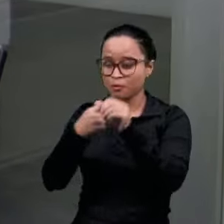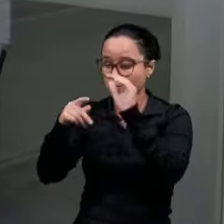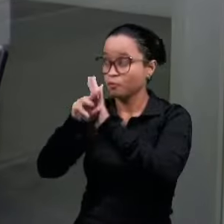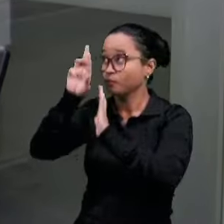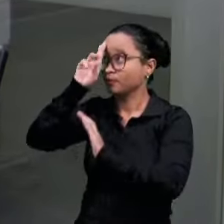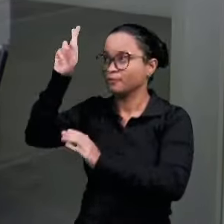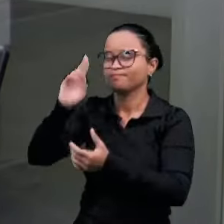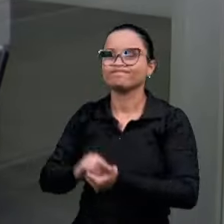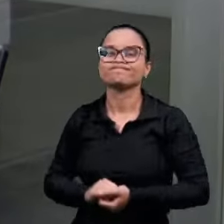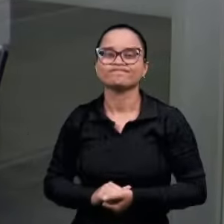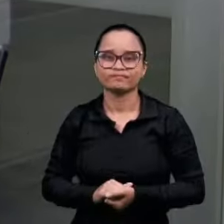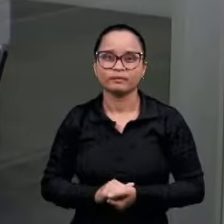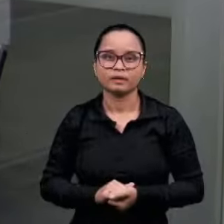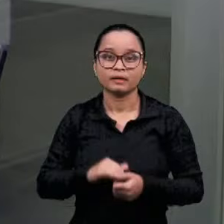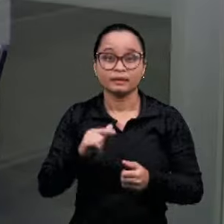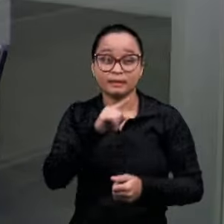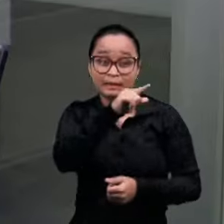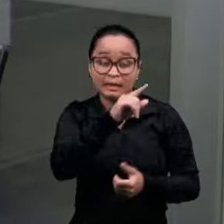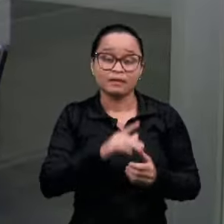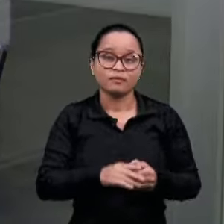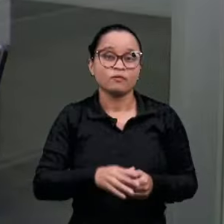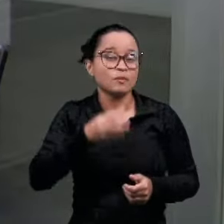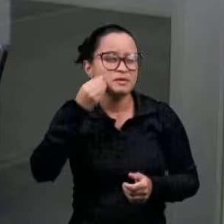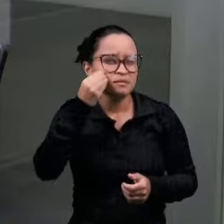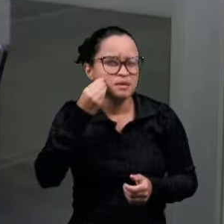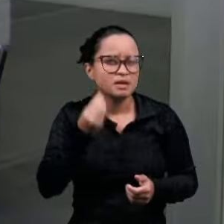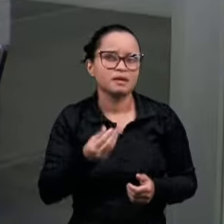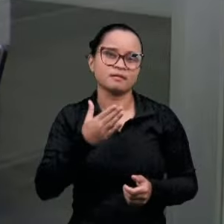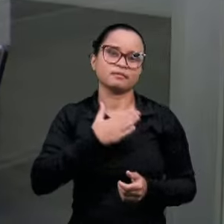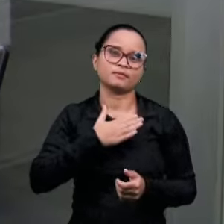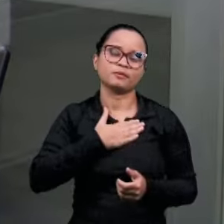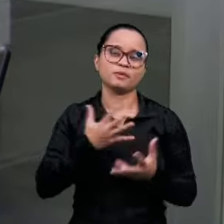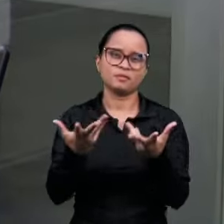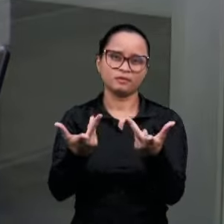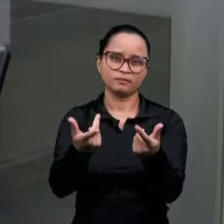para mim uma grande experiência. Eu só recebi bênçãos.